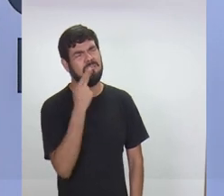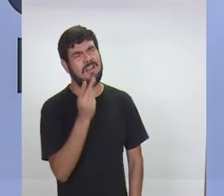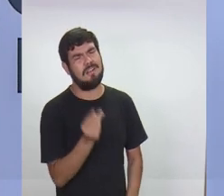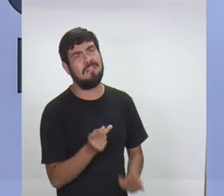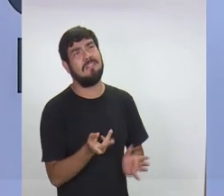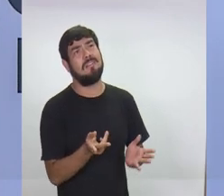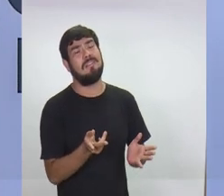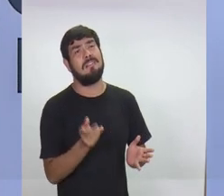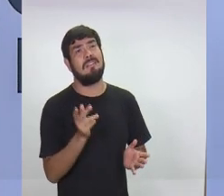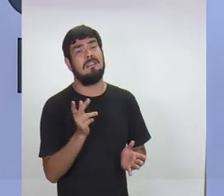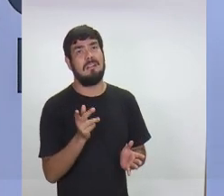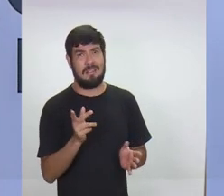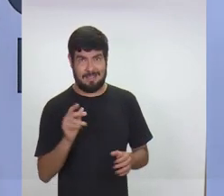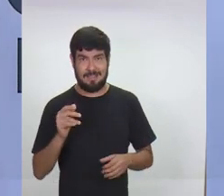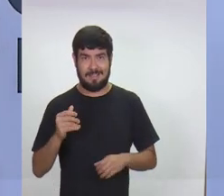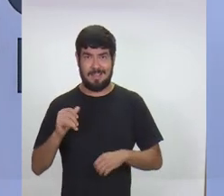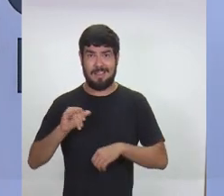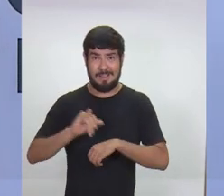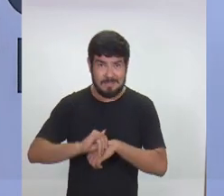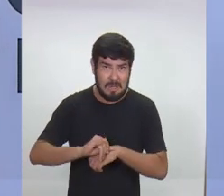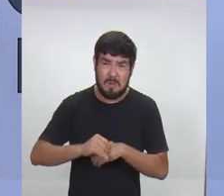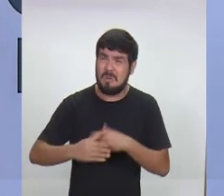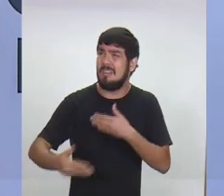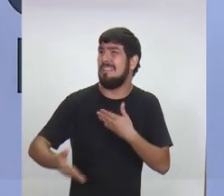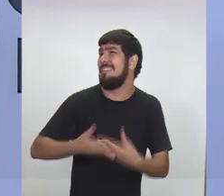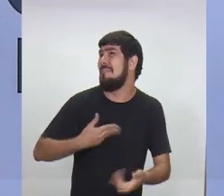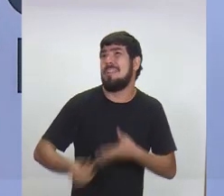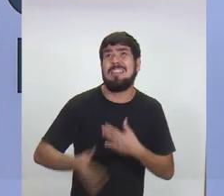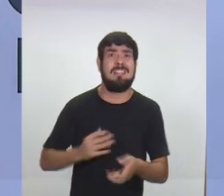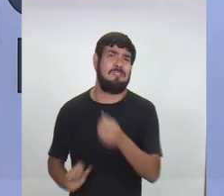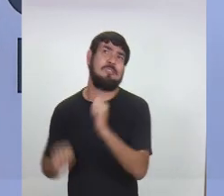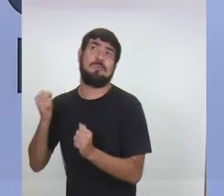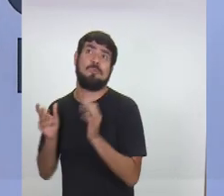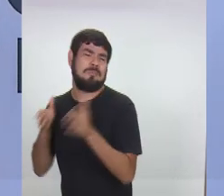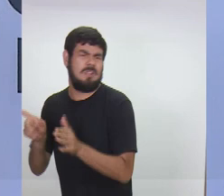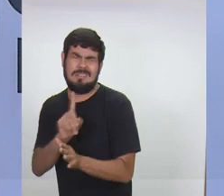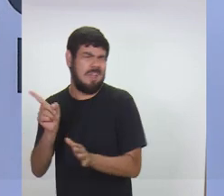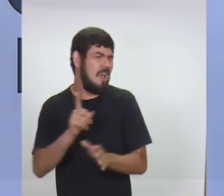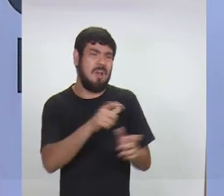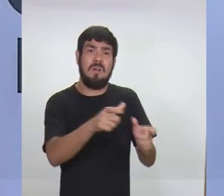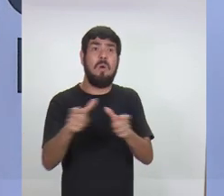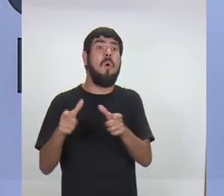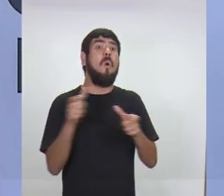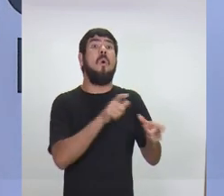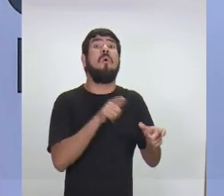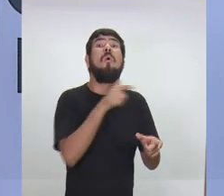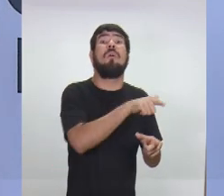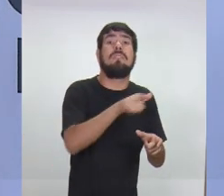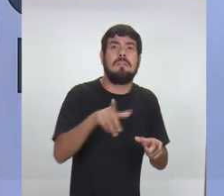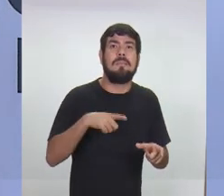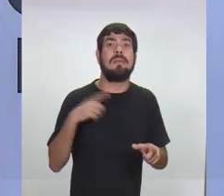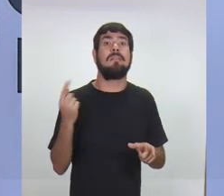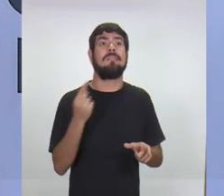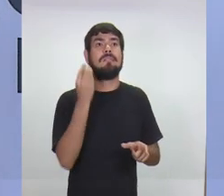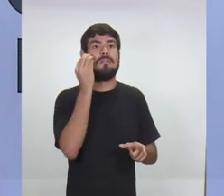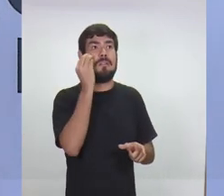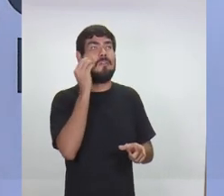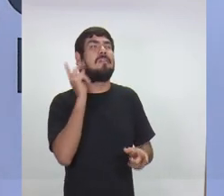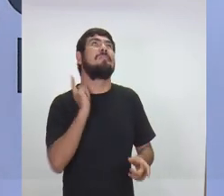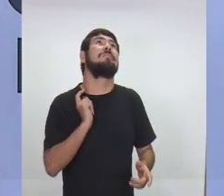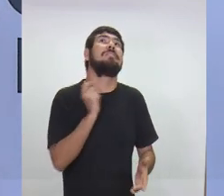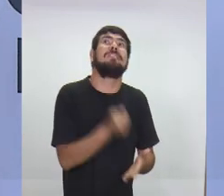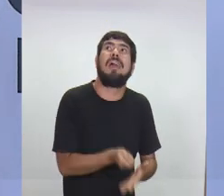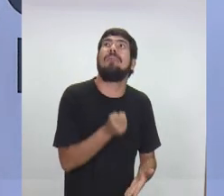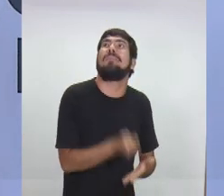a questão da capital nem depender do industrial nós temos que ter as outras locações e uma da vaca fonte que nós temos batido sempre